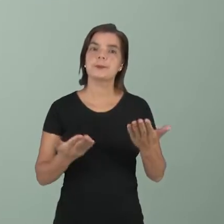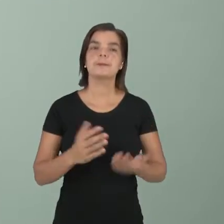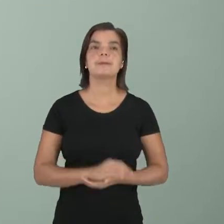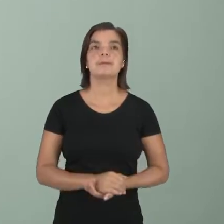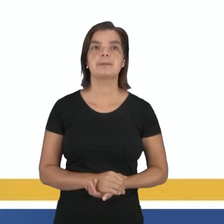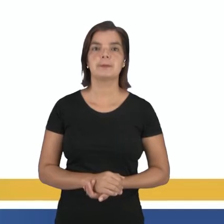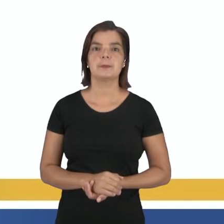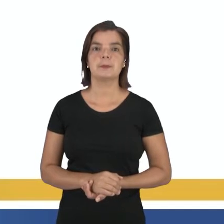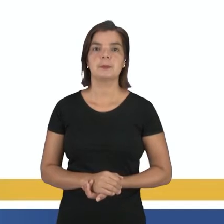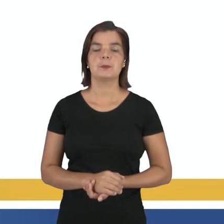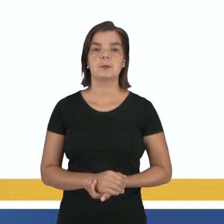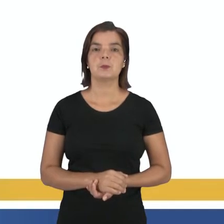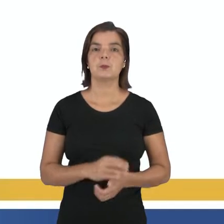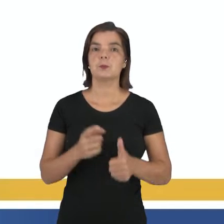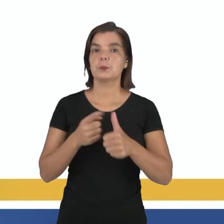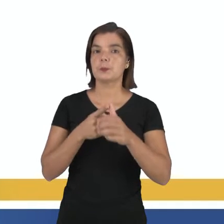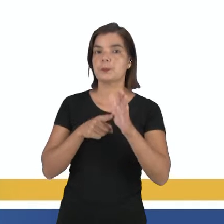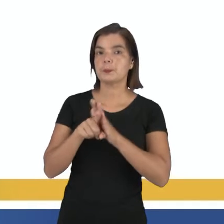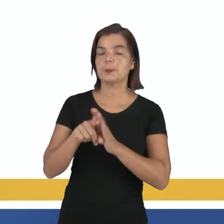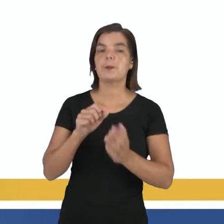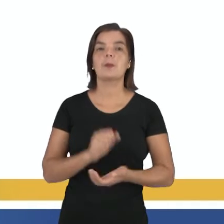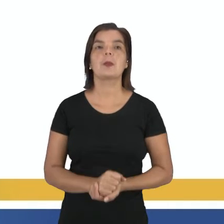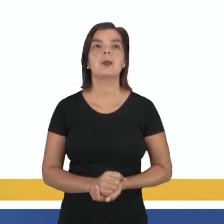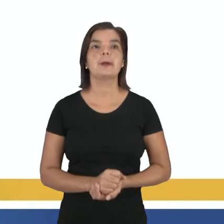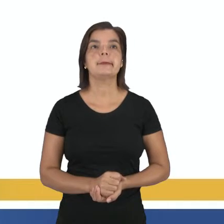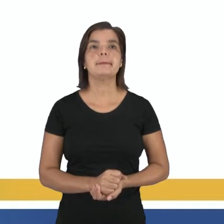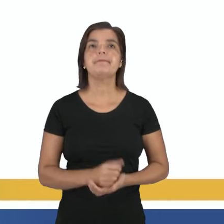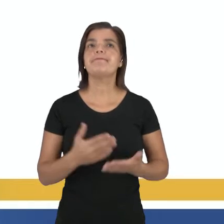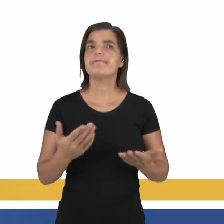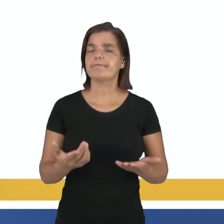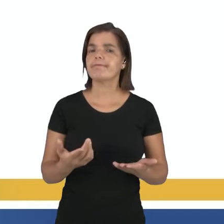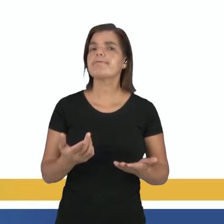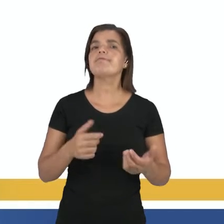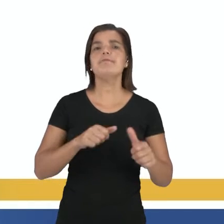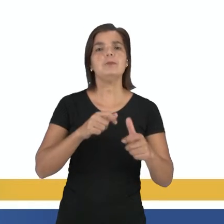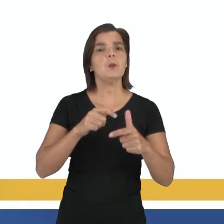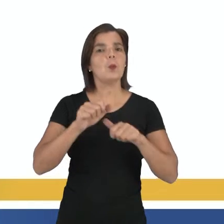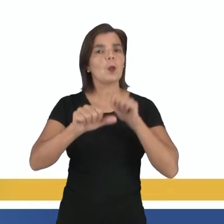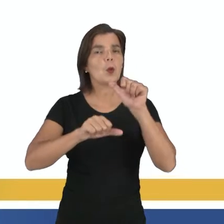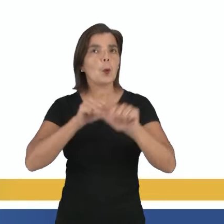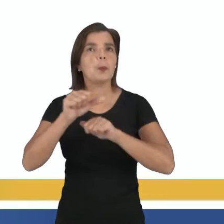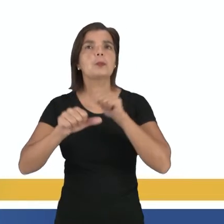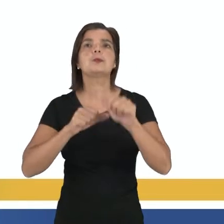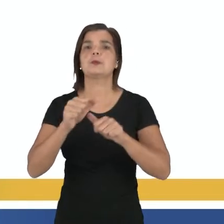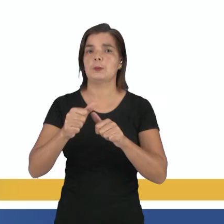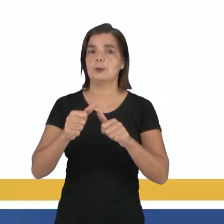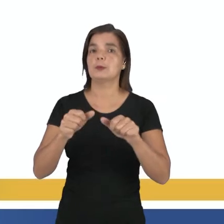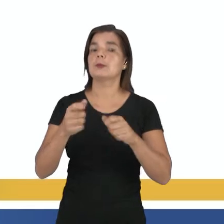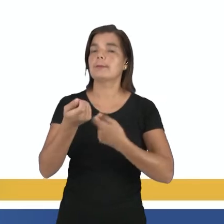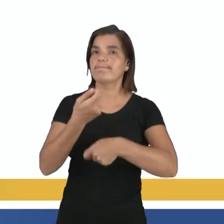exercitando. Questão número 1. É consequência das mudanças